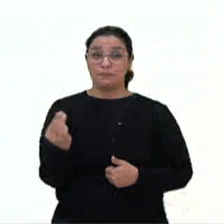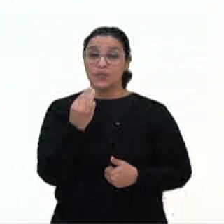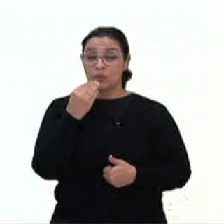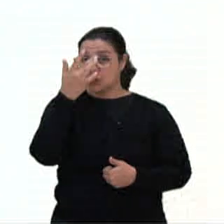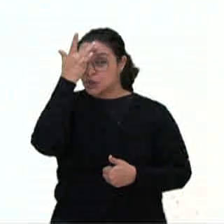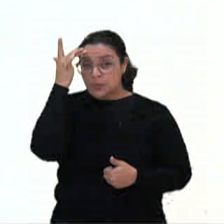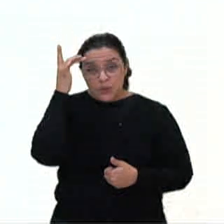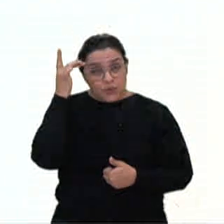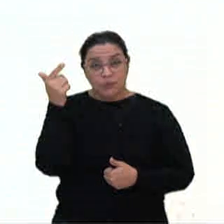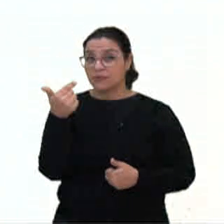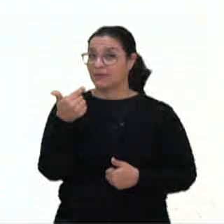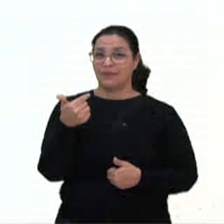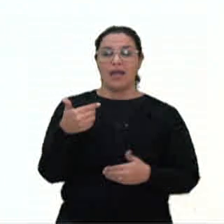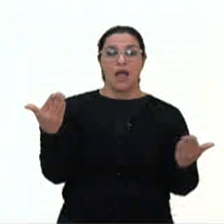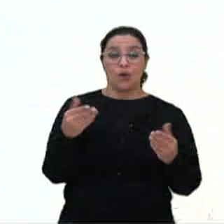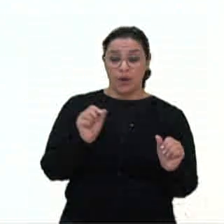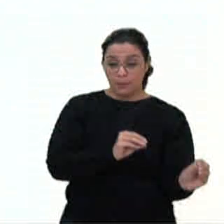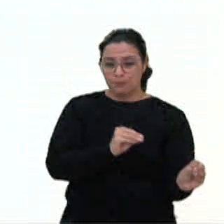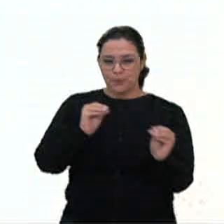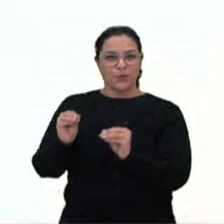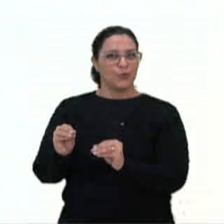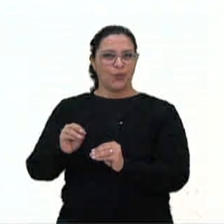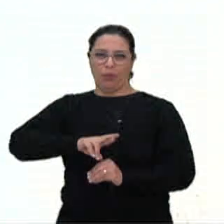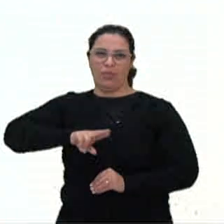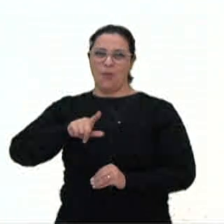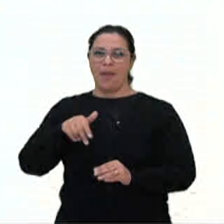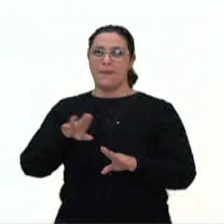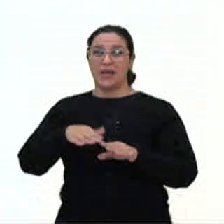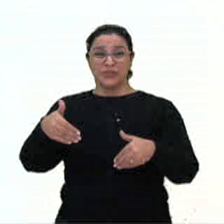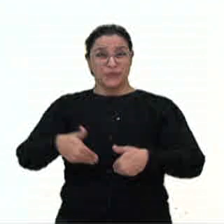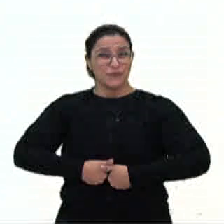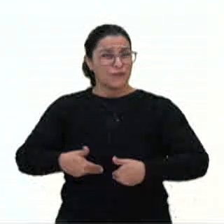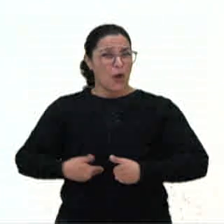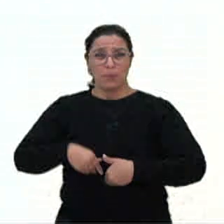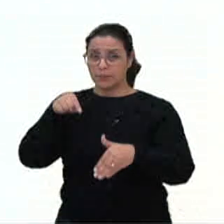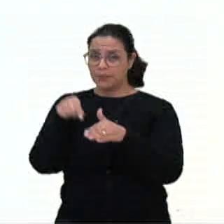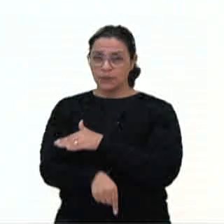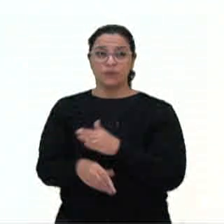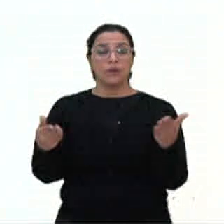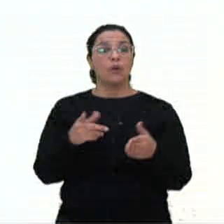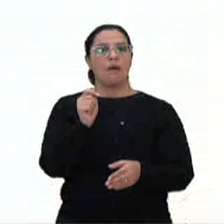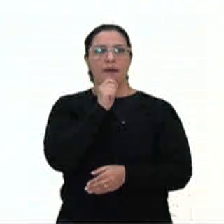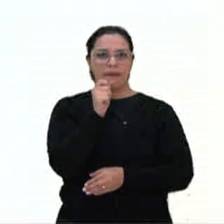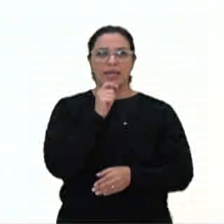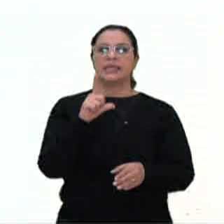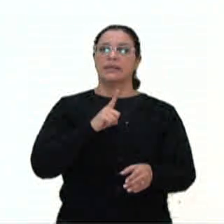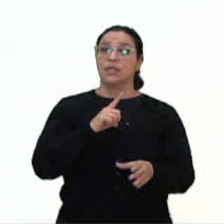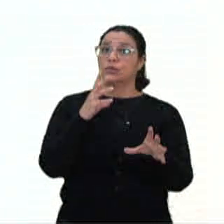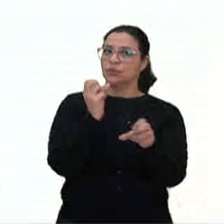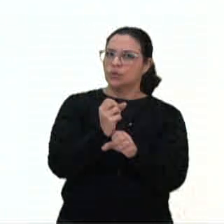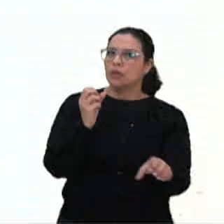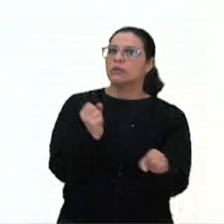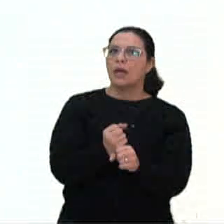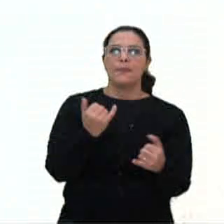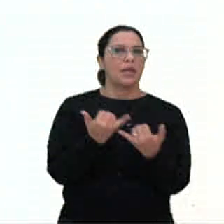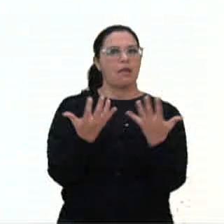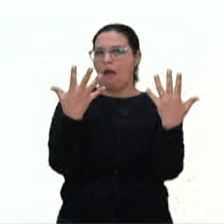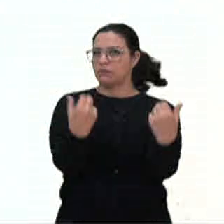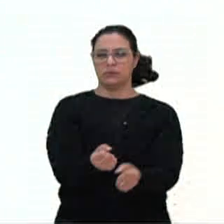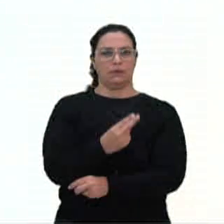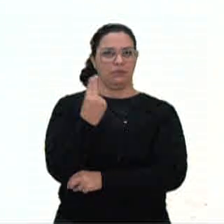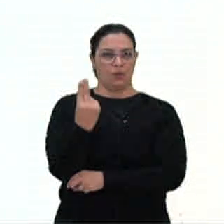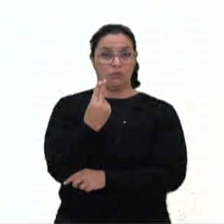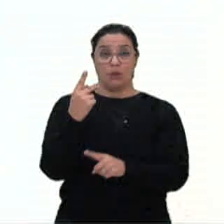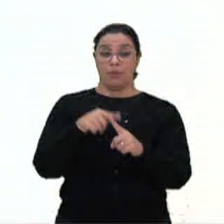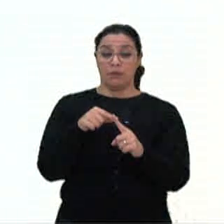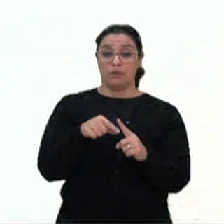saíram desse estágio de desnutrição crônica, ainda temos números que são inaceitáveis